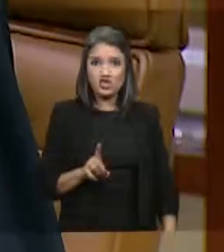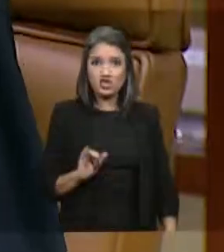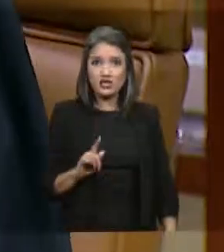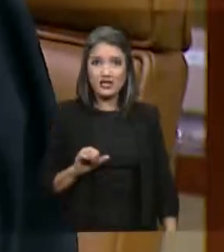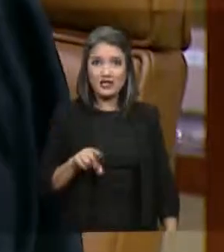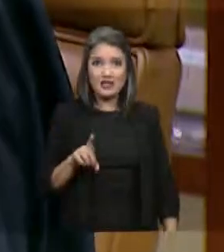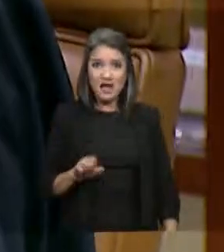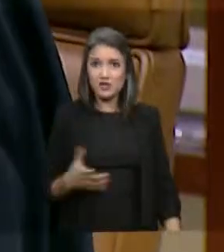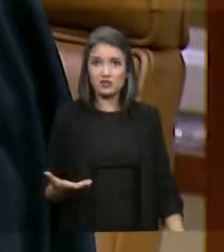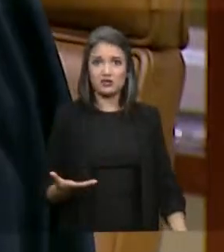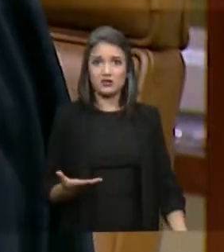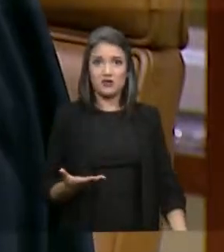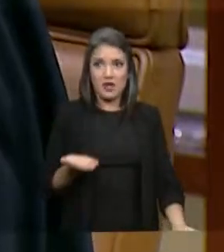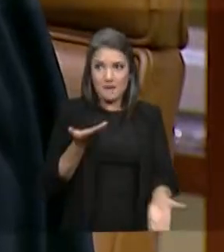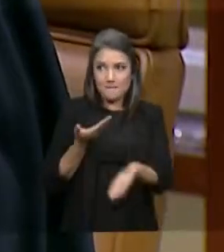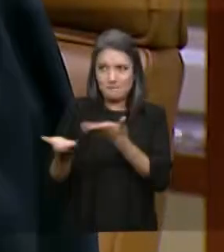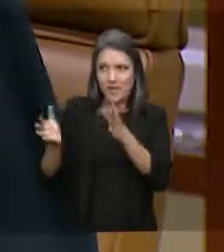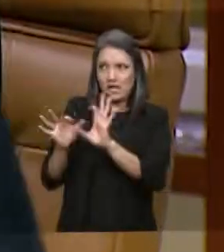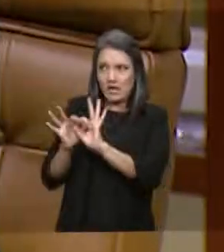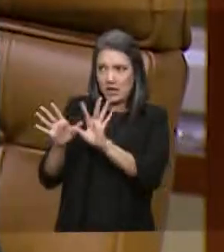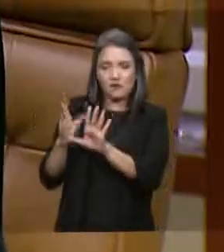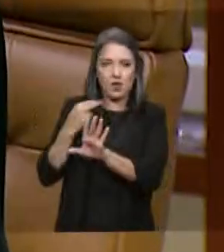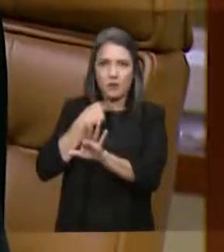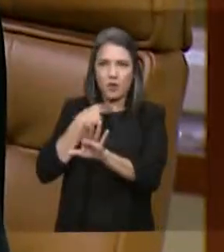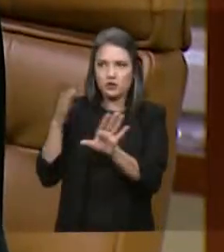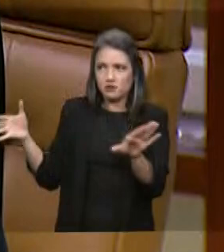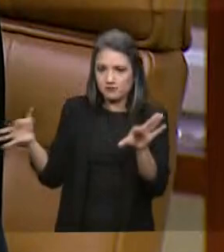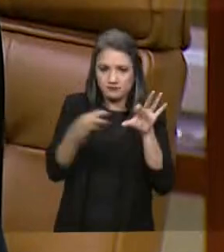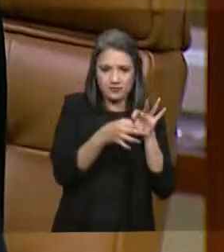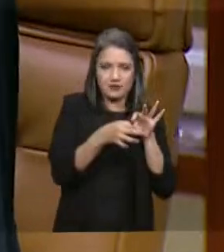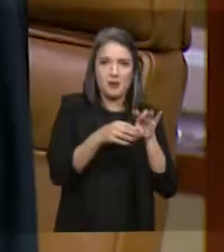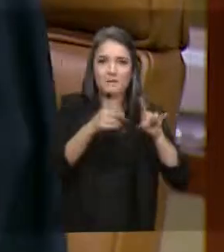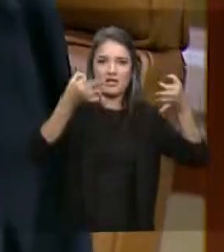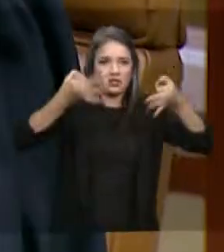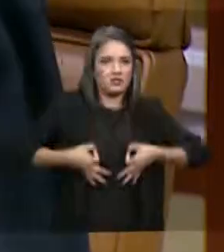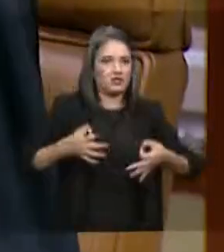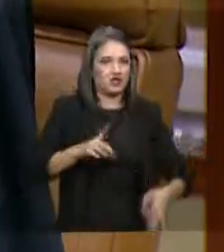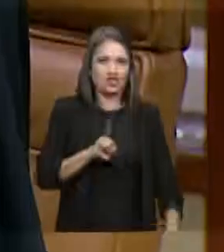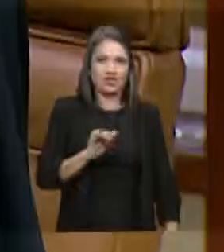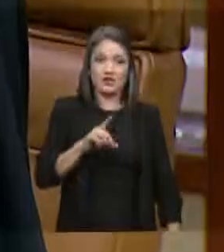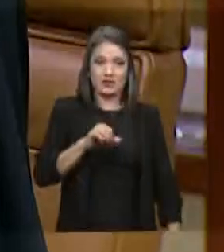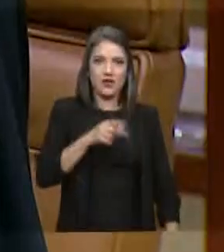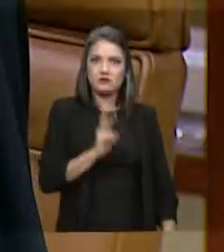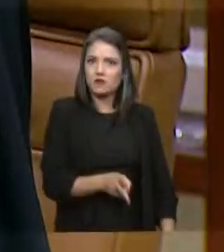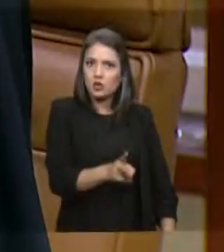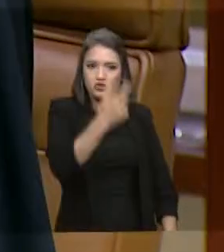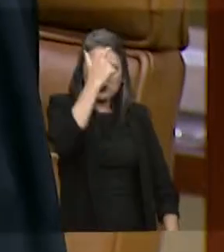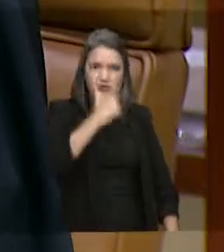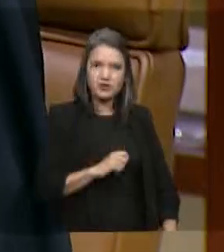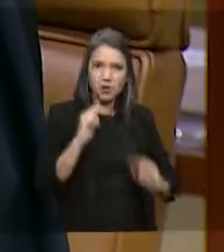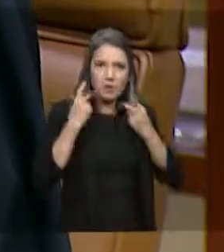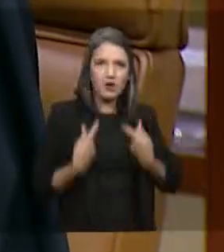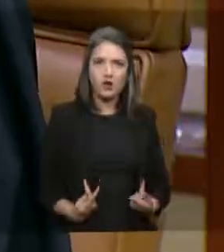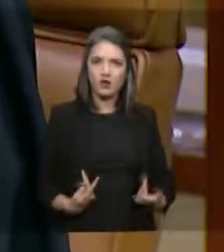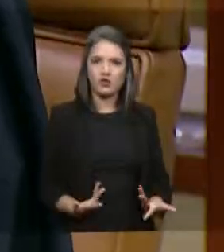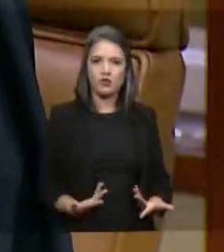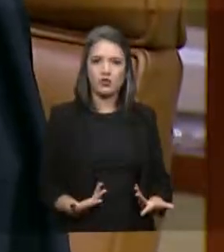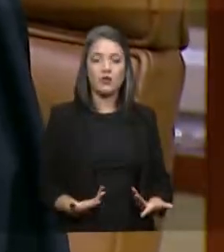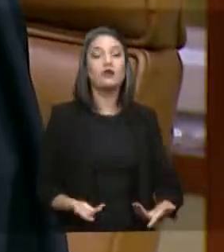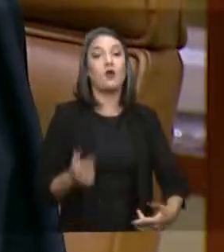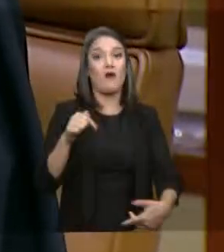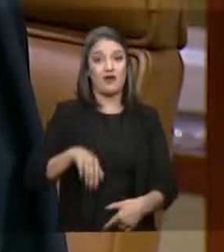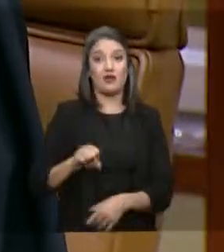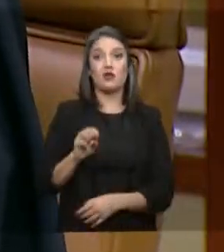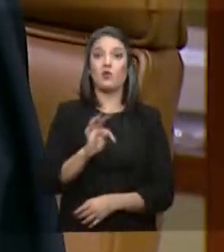eles perde a sua liberdade não a sua dignidade Então esse Supremo Tribunal Federal já declarou estado